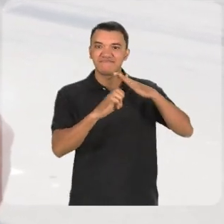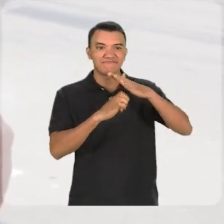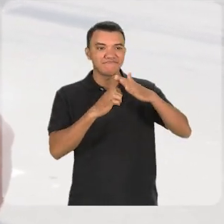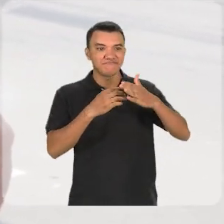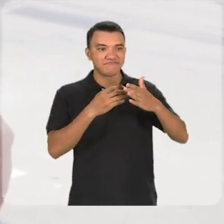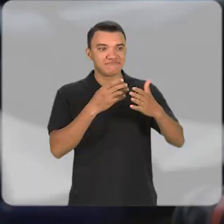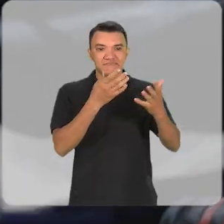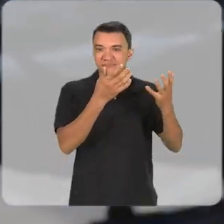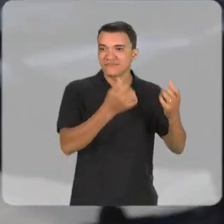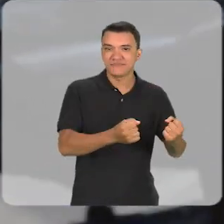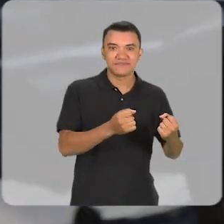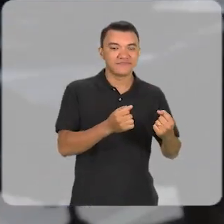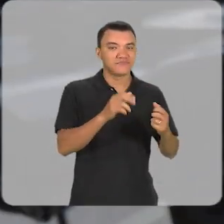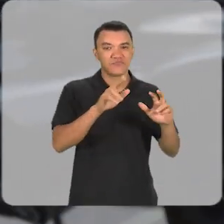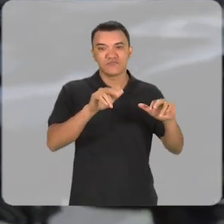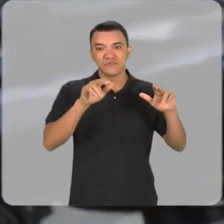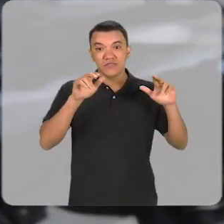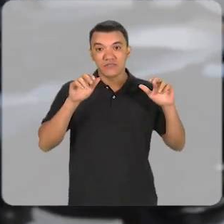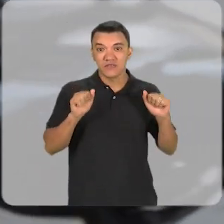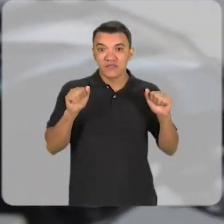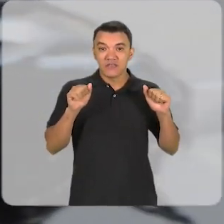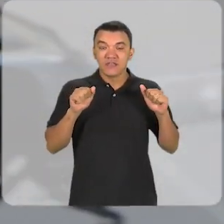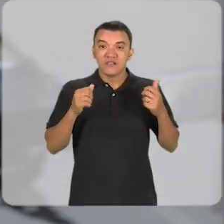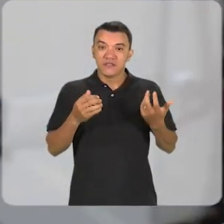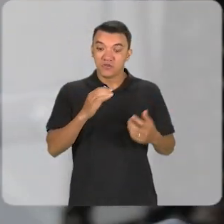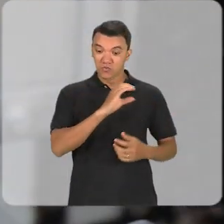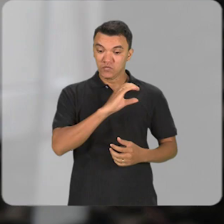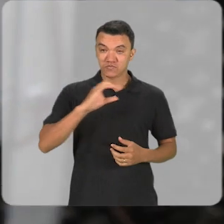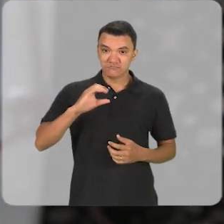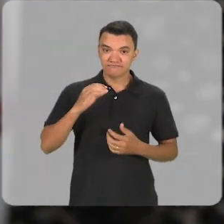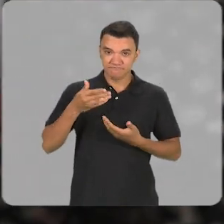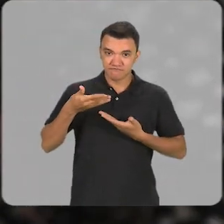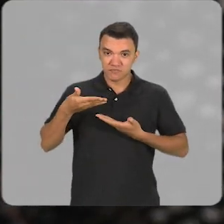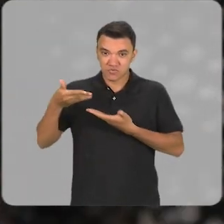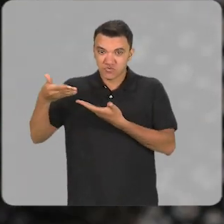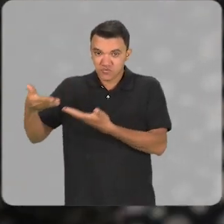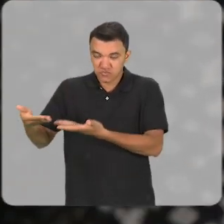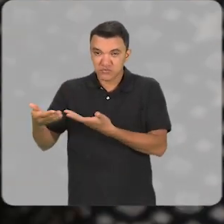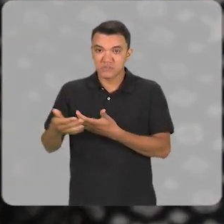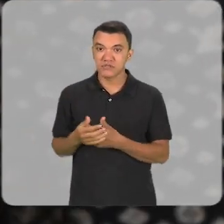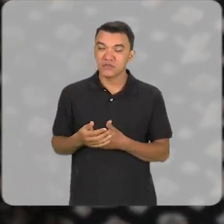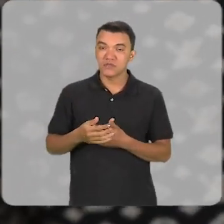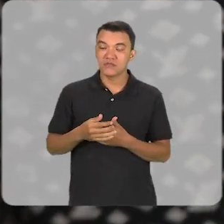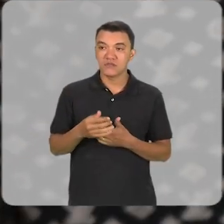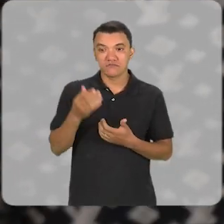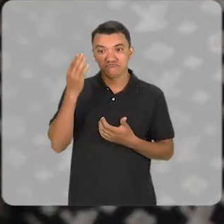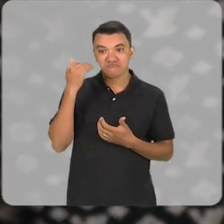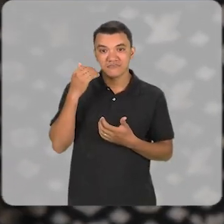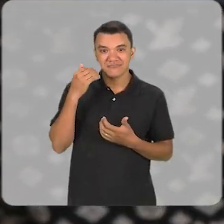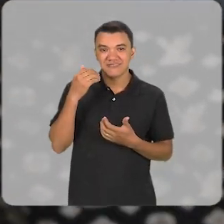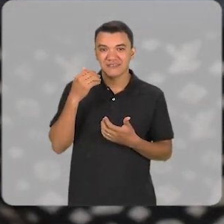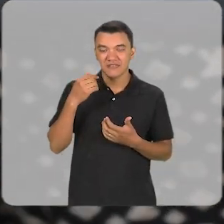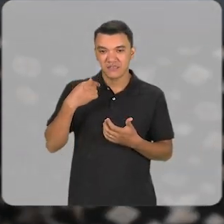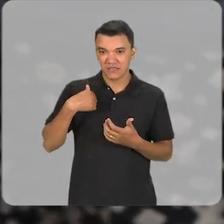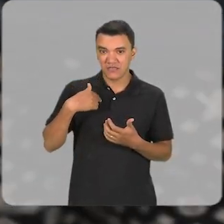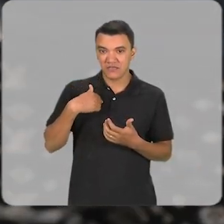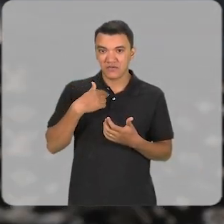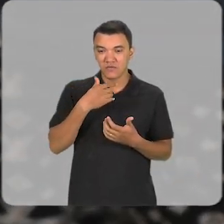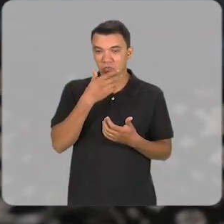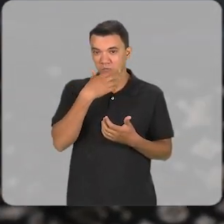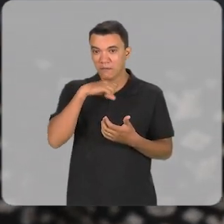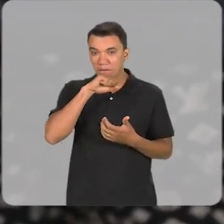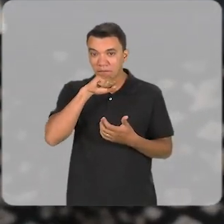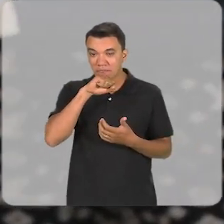nunca fui aprovado. E assim meu cunhado me chamou para vir. Assim que eu soube que eu ia ser pai, me convidou para